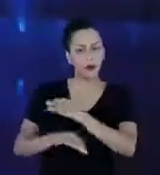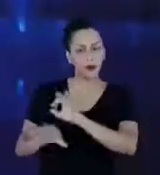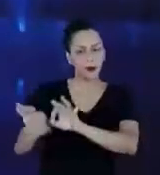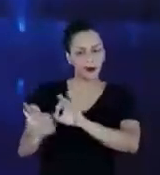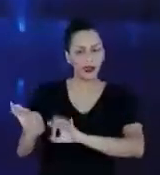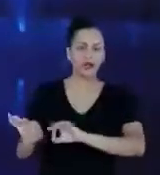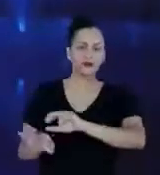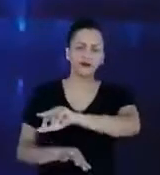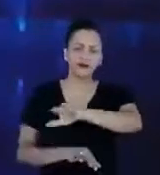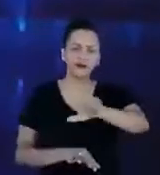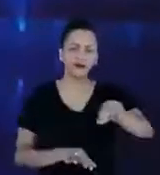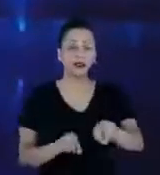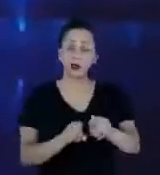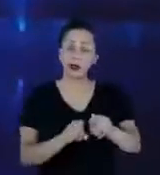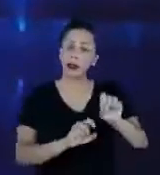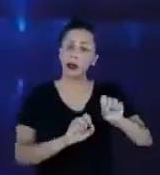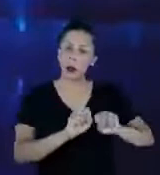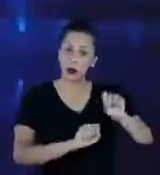corporativos, projetos